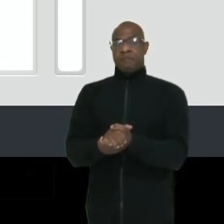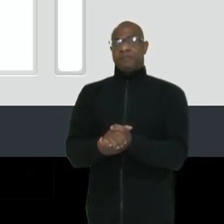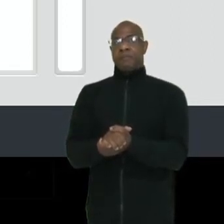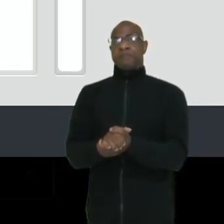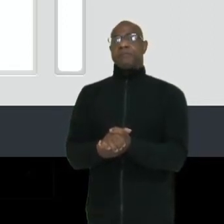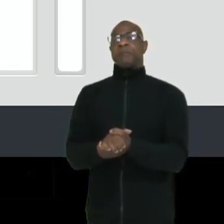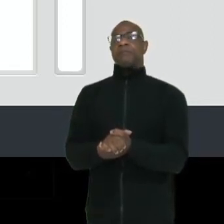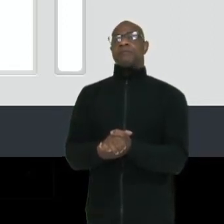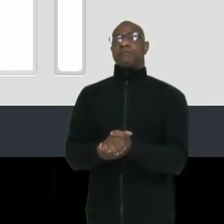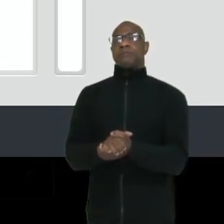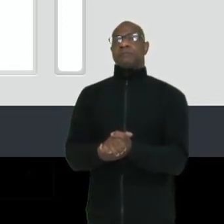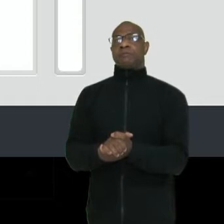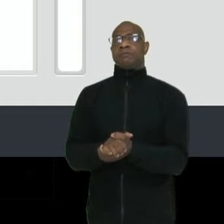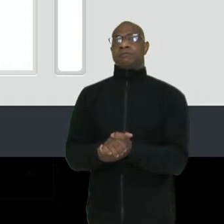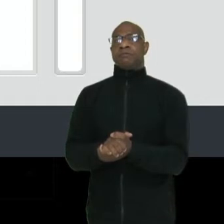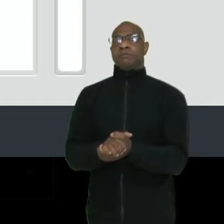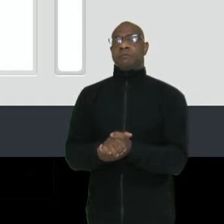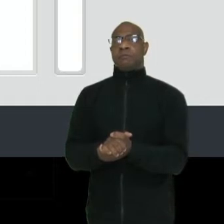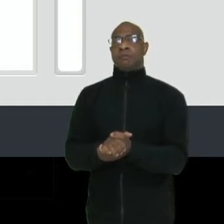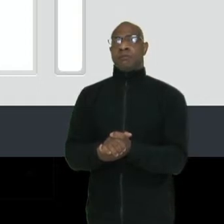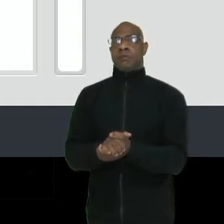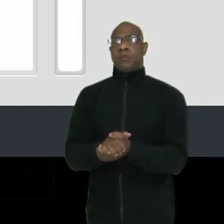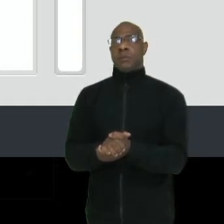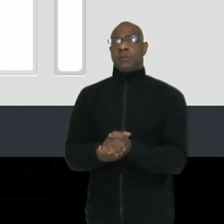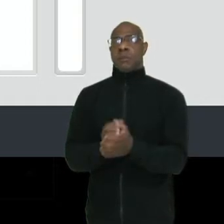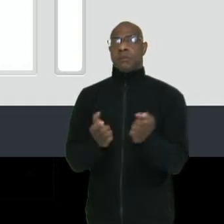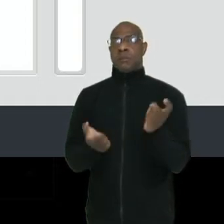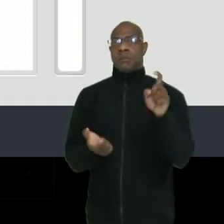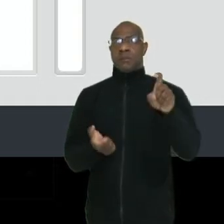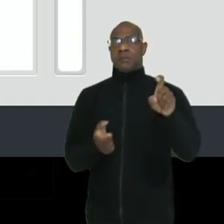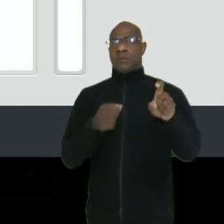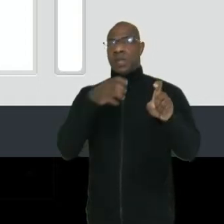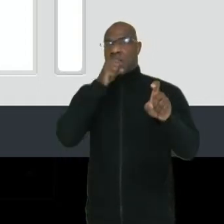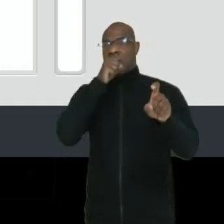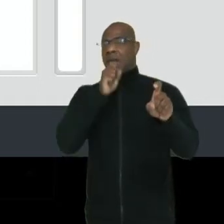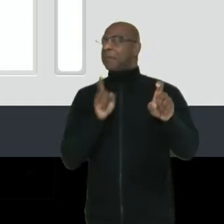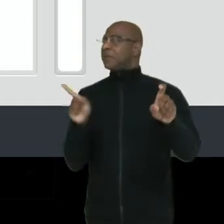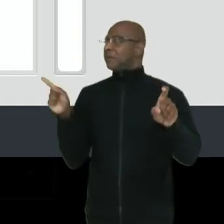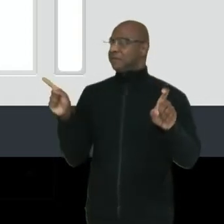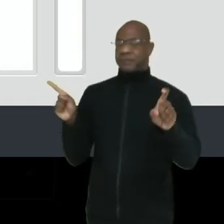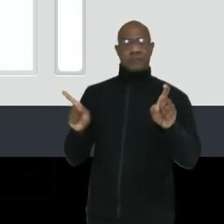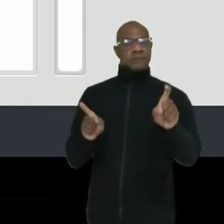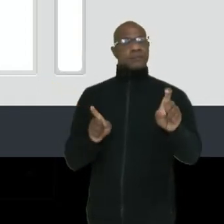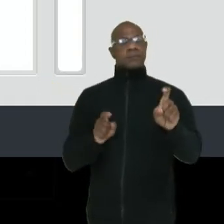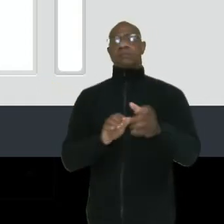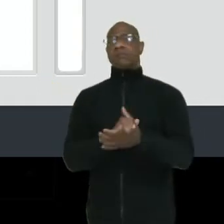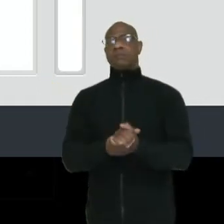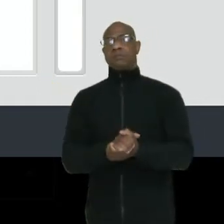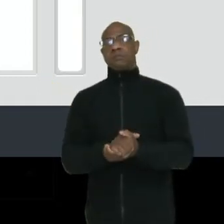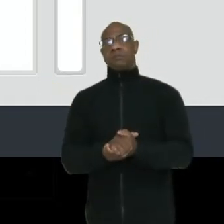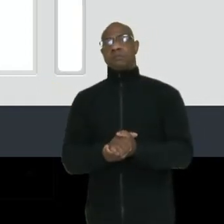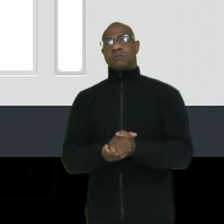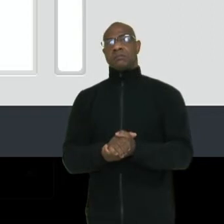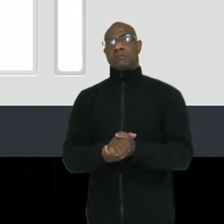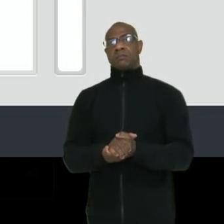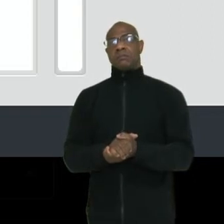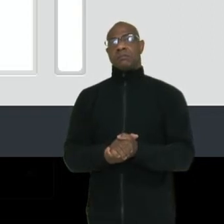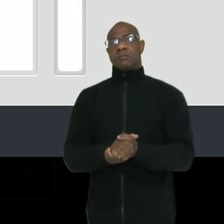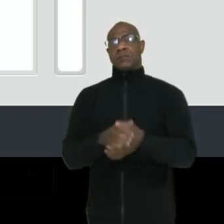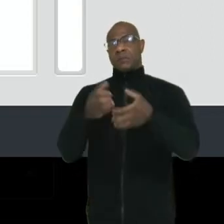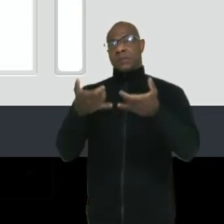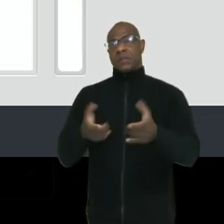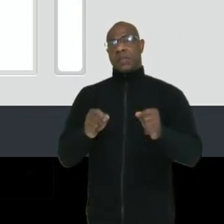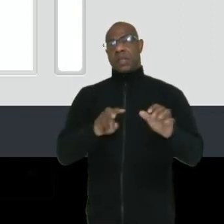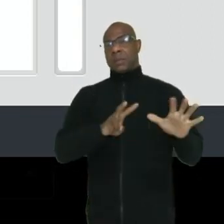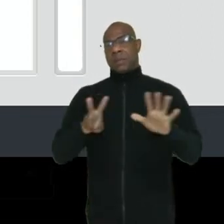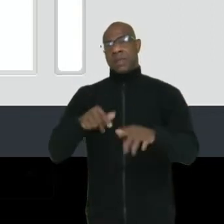On Saturday, I sleep. Então, no sábado, eu durmo. Para falar sobre uma semana de trabalho, você